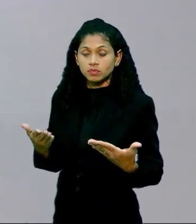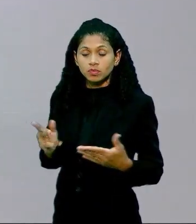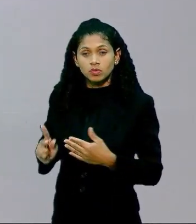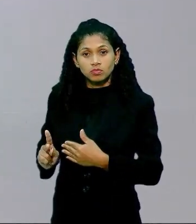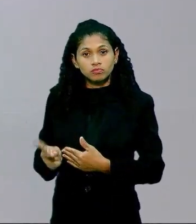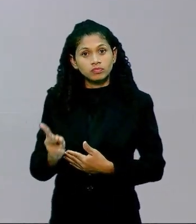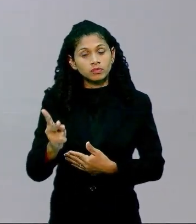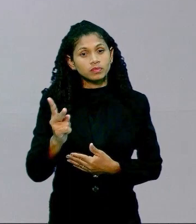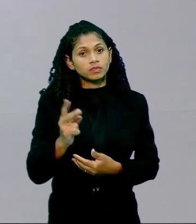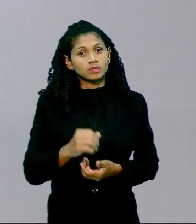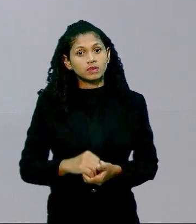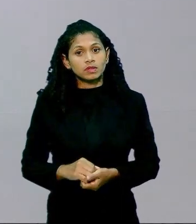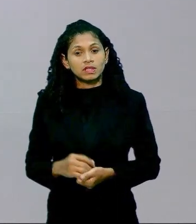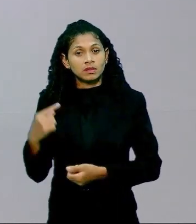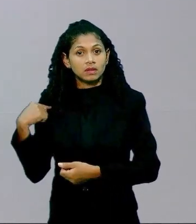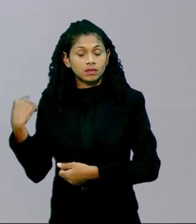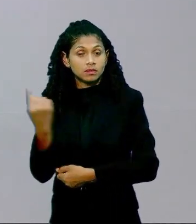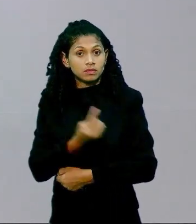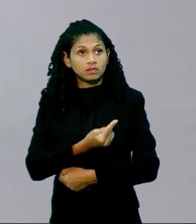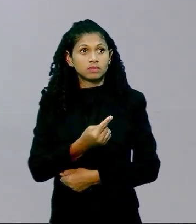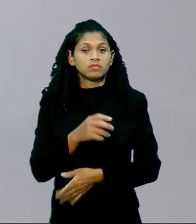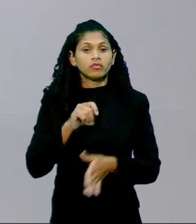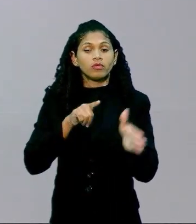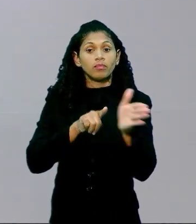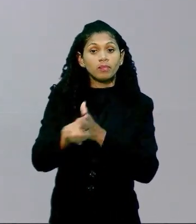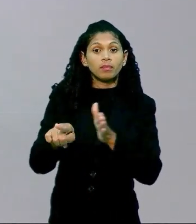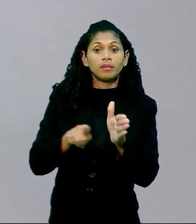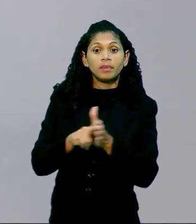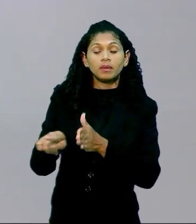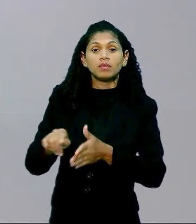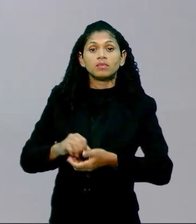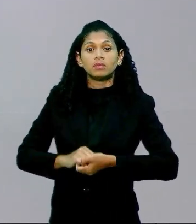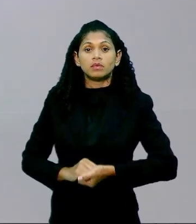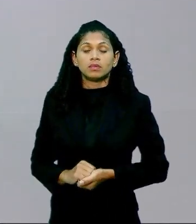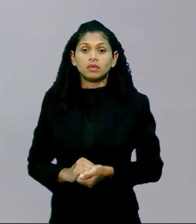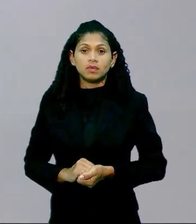seguir com as nossas questões. Lembrem que